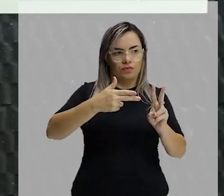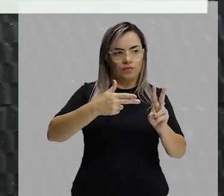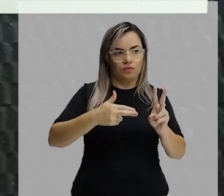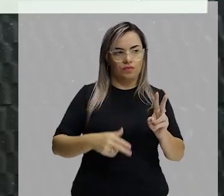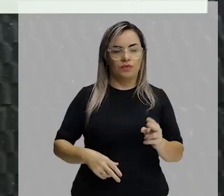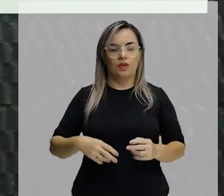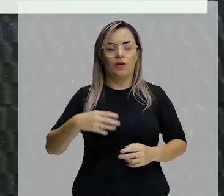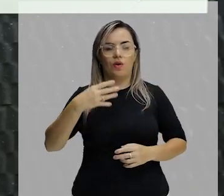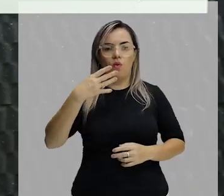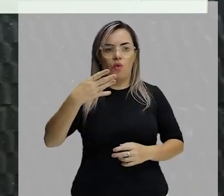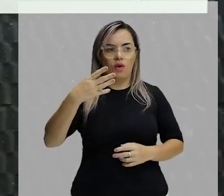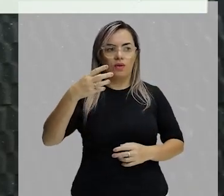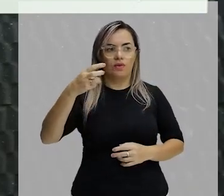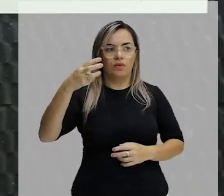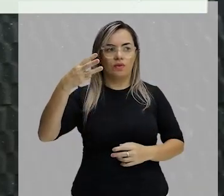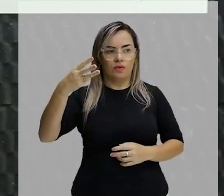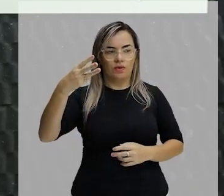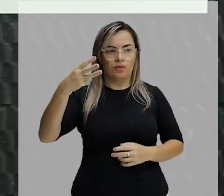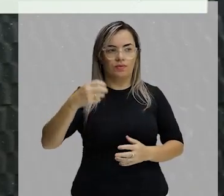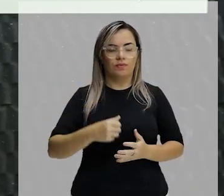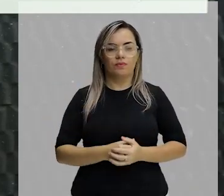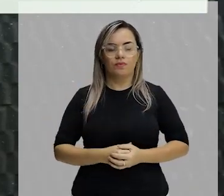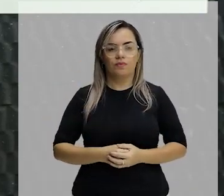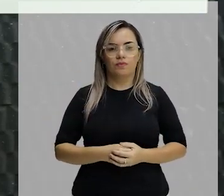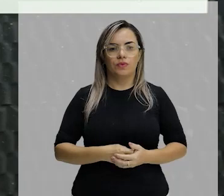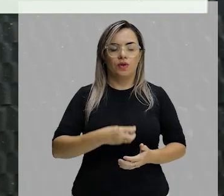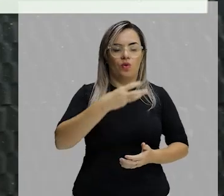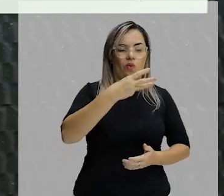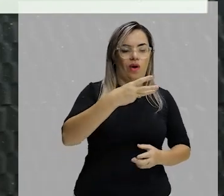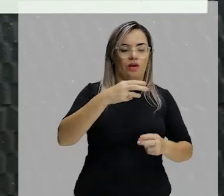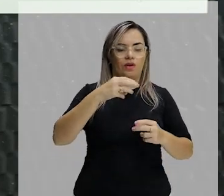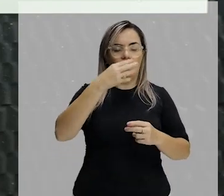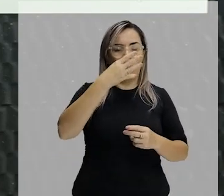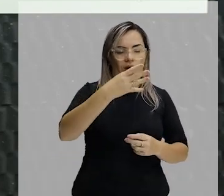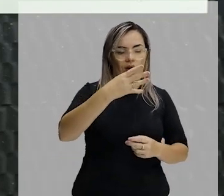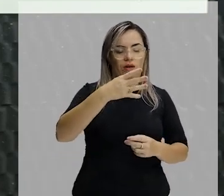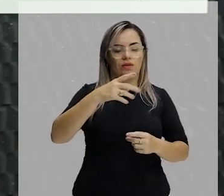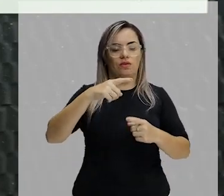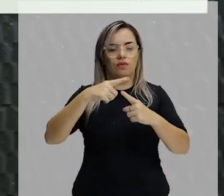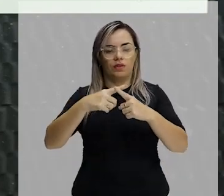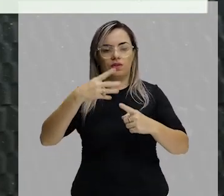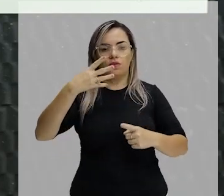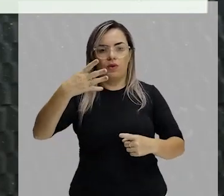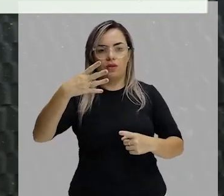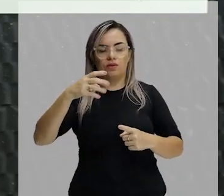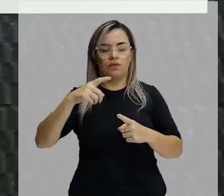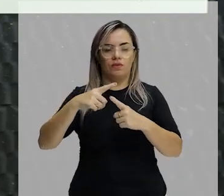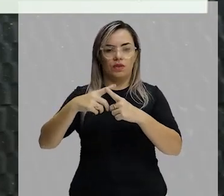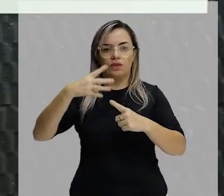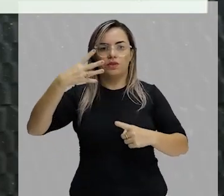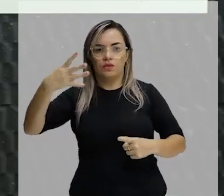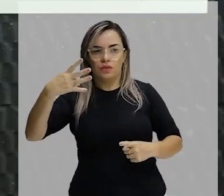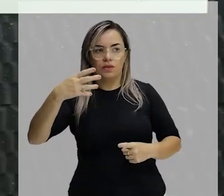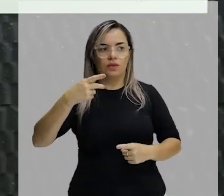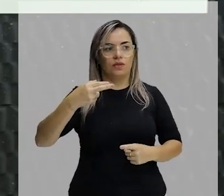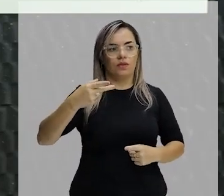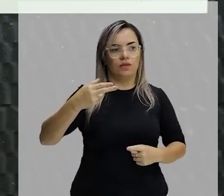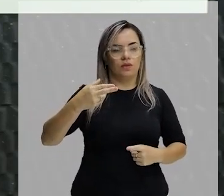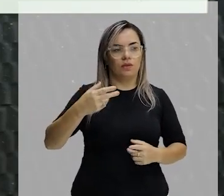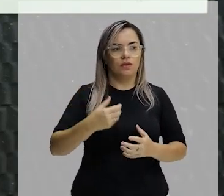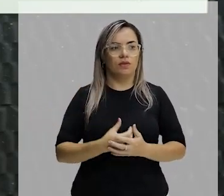cubo. 4 vezes 4 vezes 4. 4 vezes 4, 16. 16 vezes 4 dá